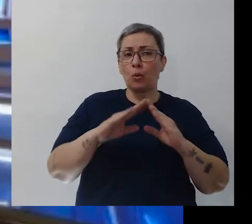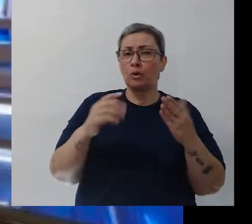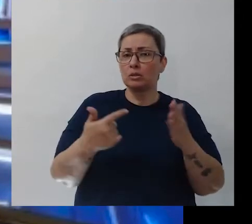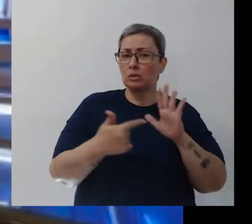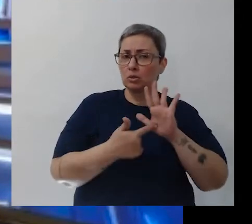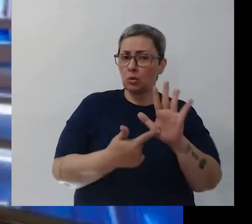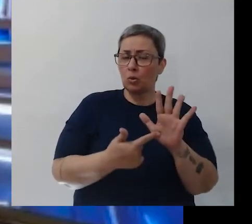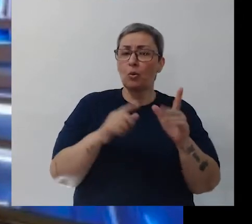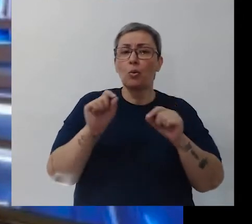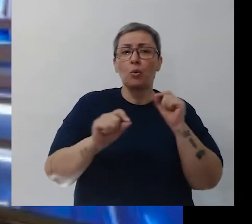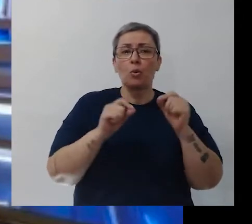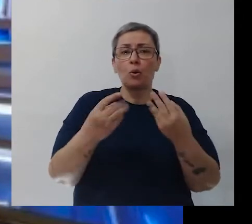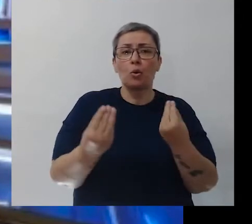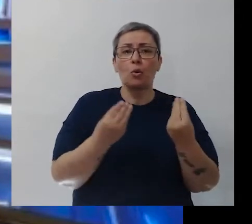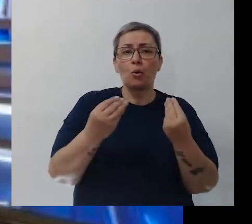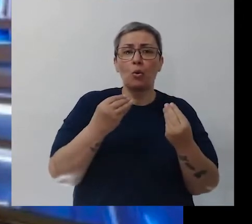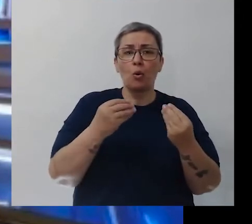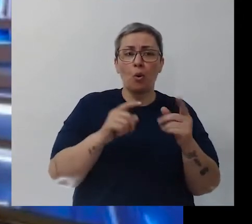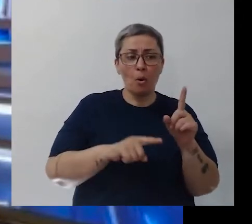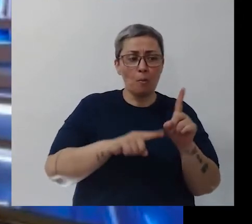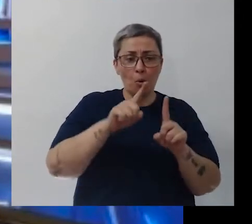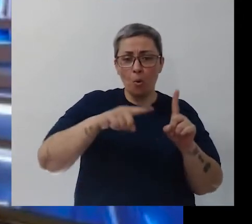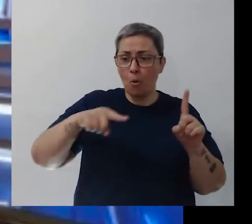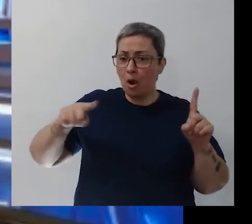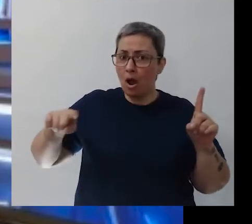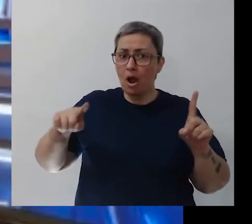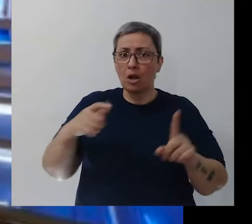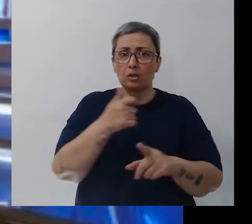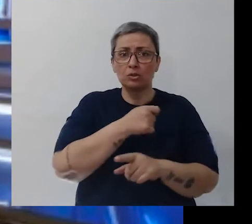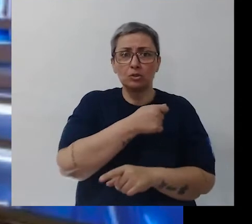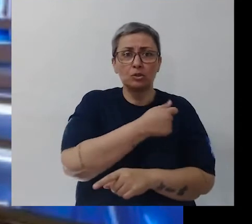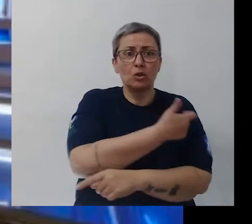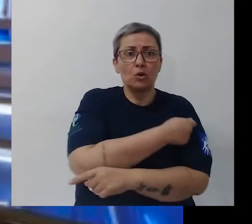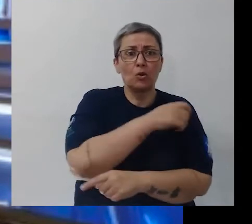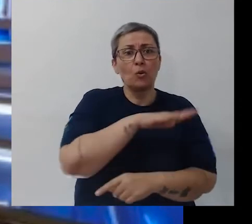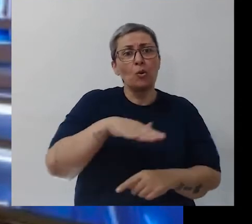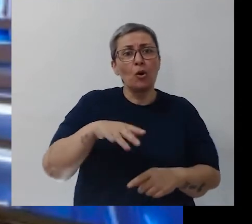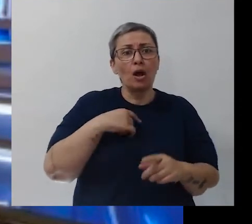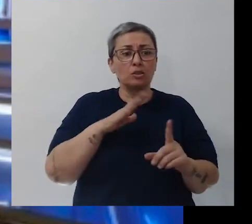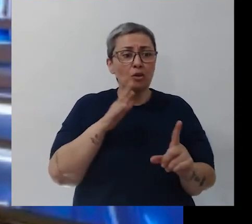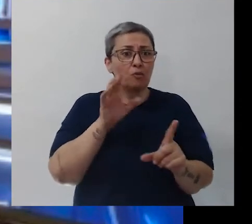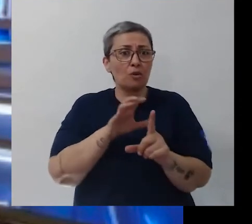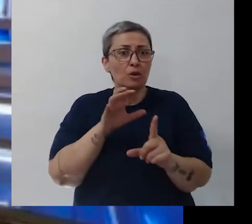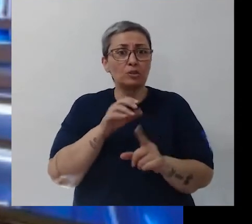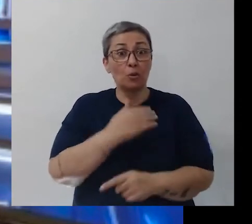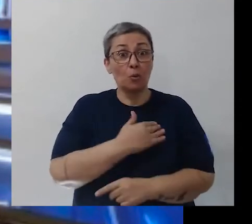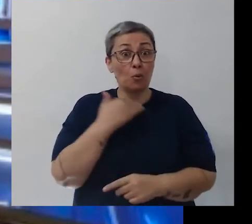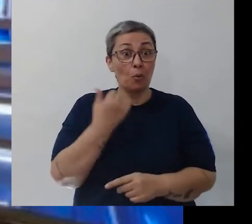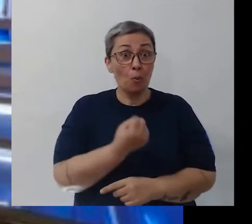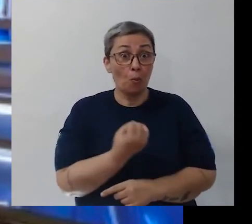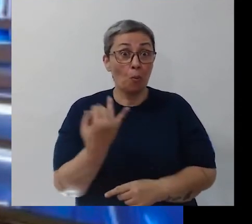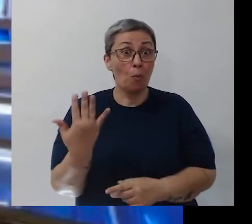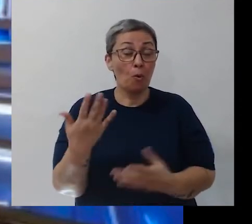para vocês como o índice de vacinação em cada território influenciou no número de óbitos em cada um deles, tá?